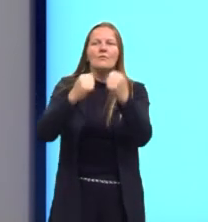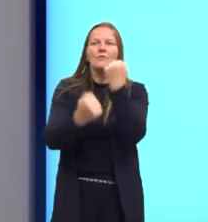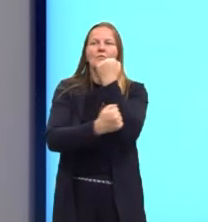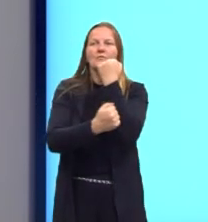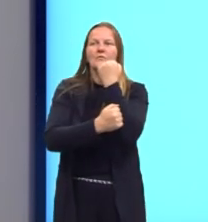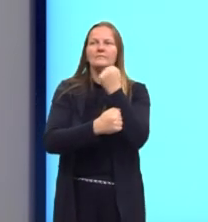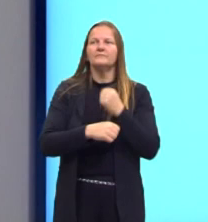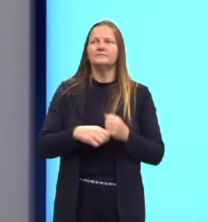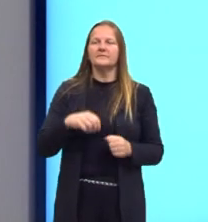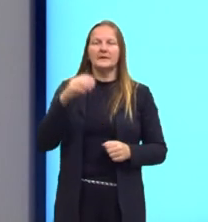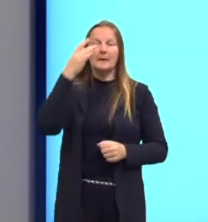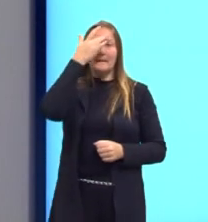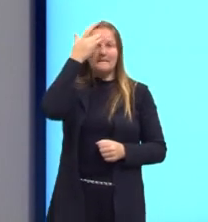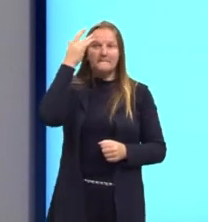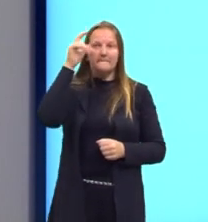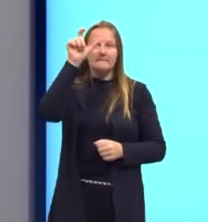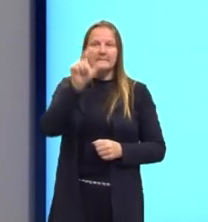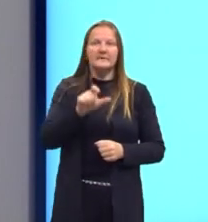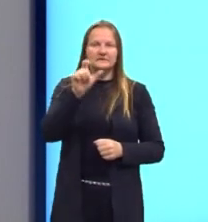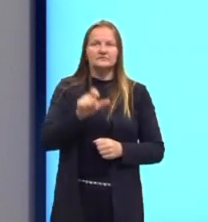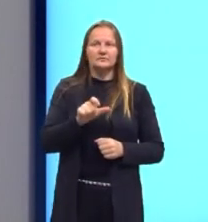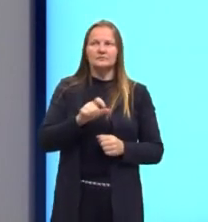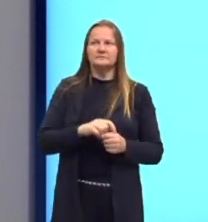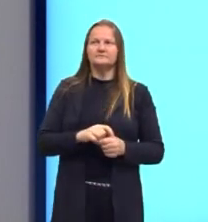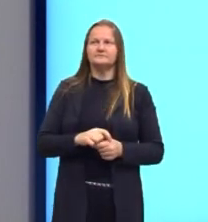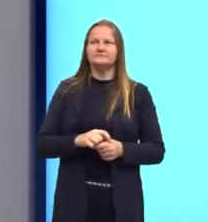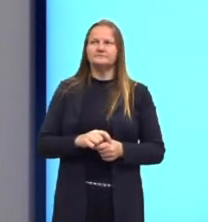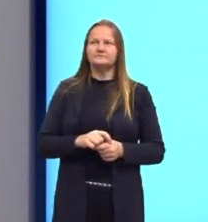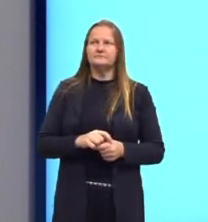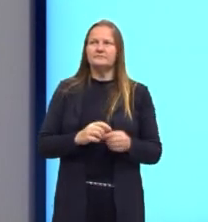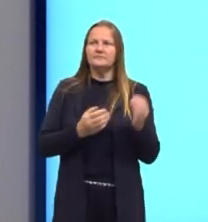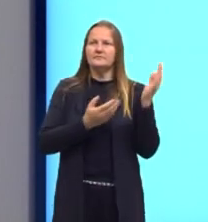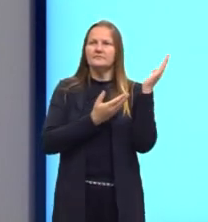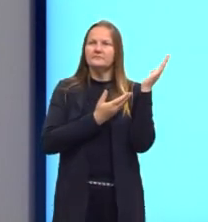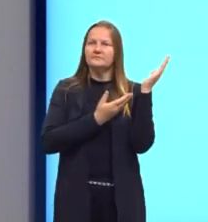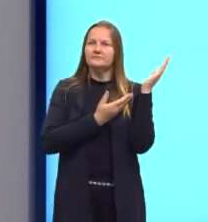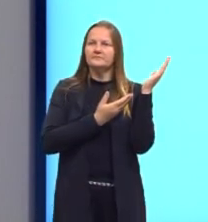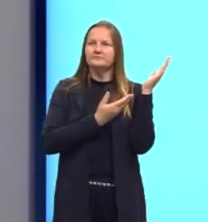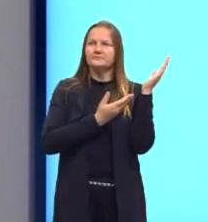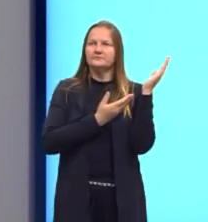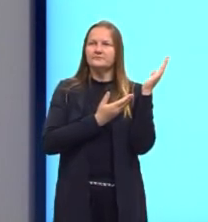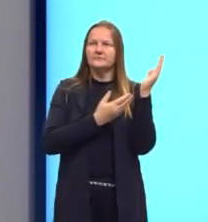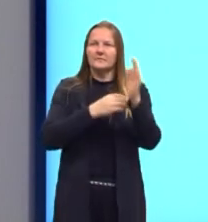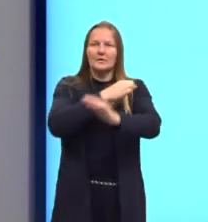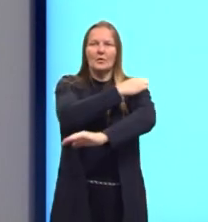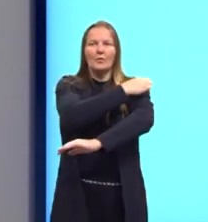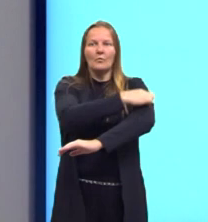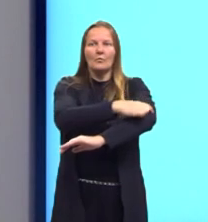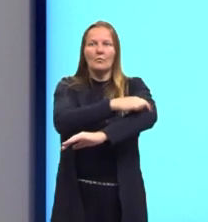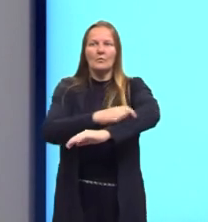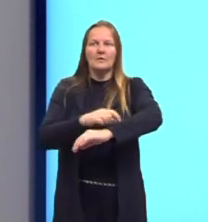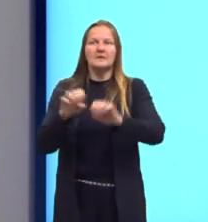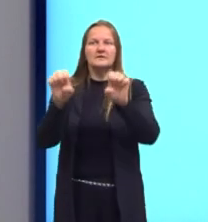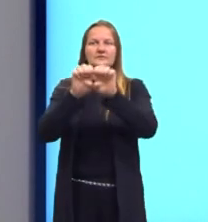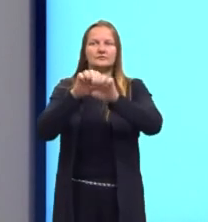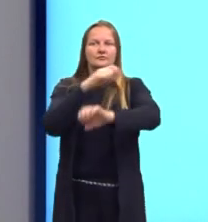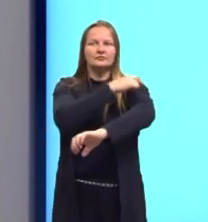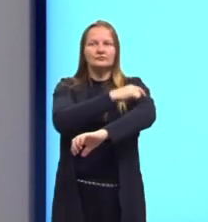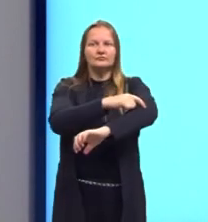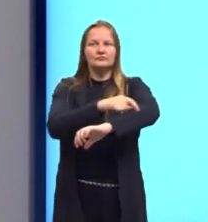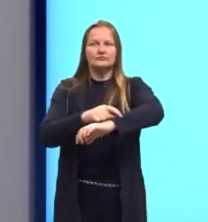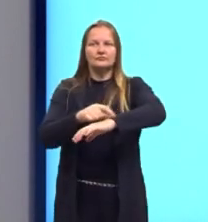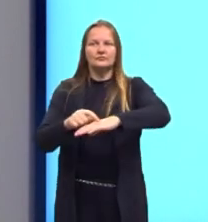ser humano musaranho também os mesmos ossos só que modificados né o mesmo padrão